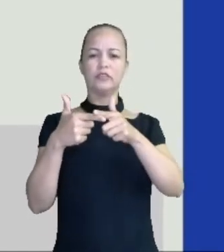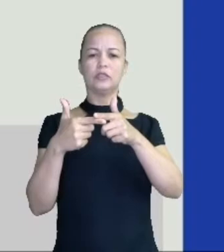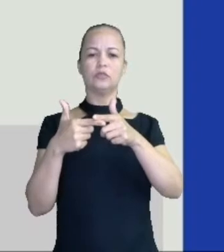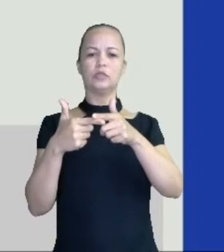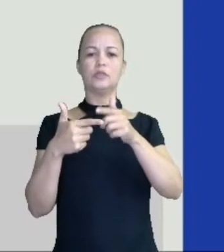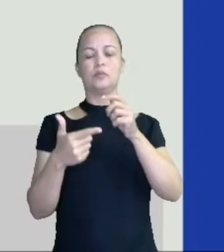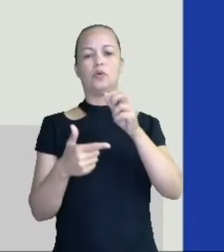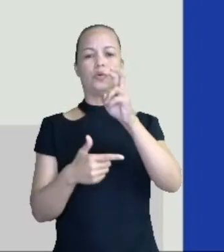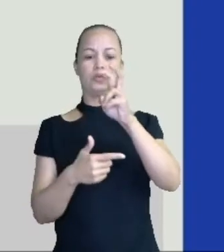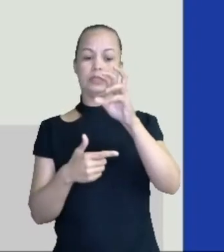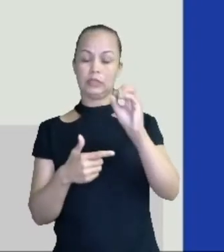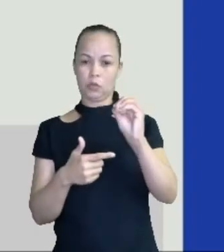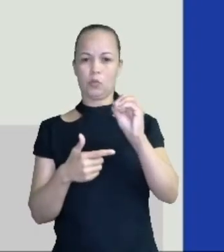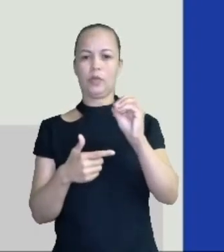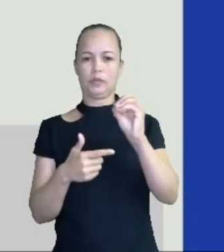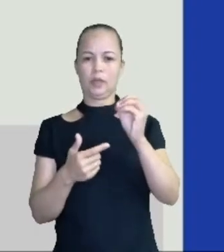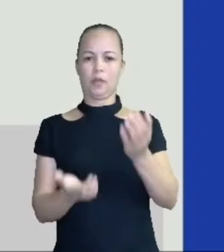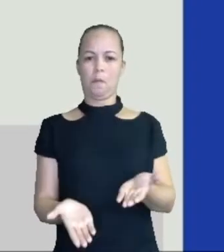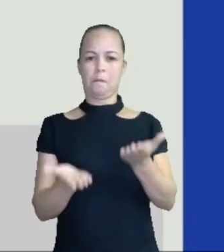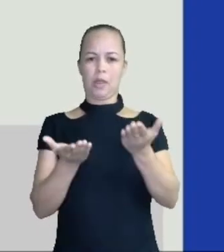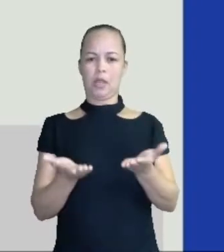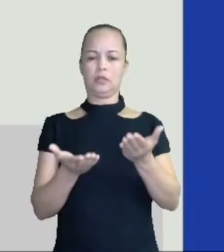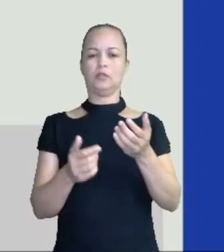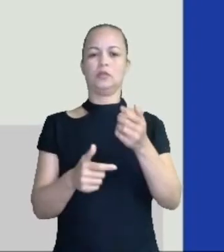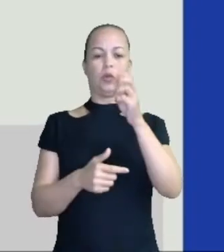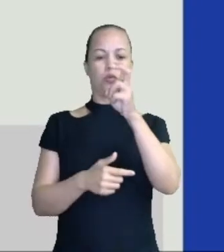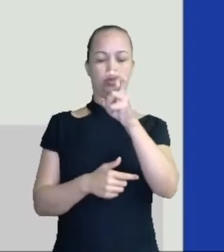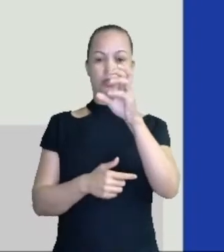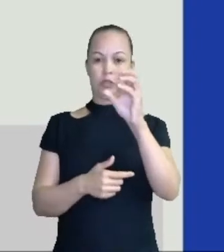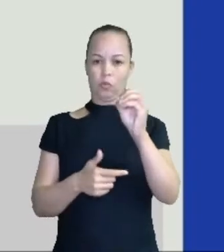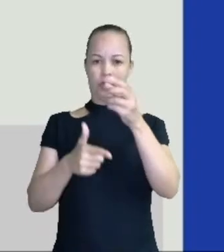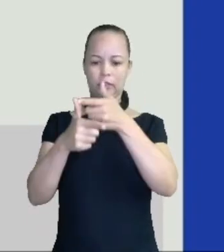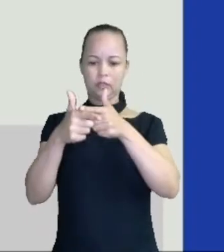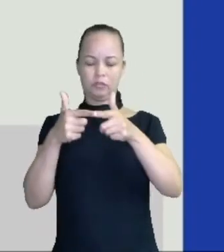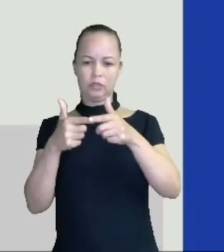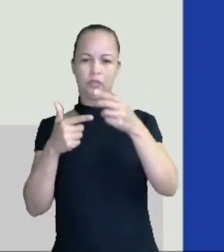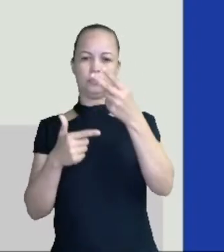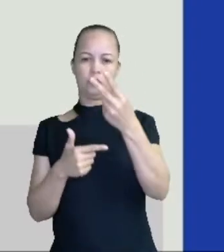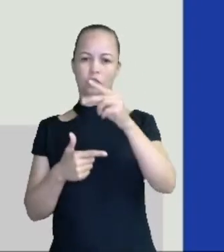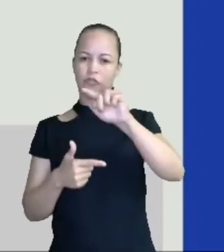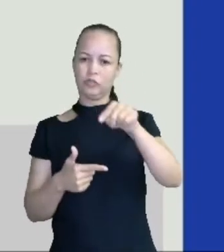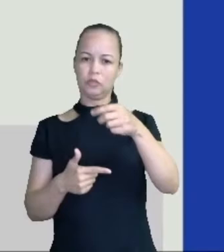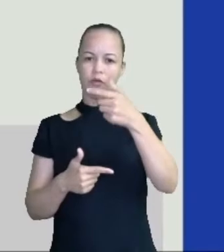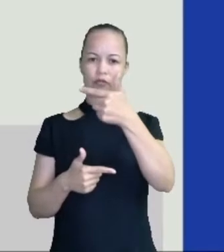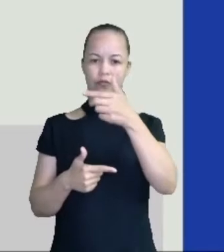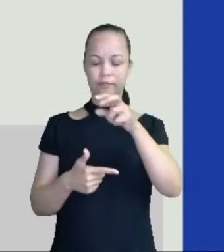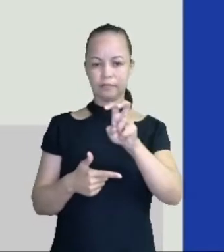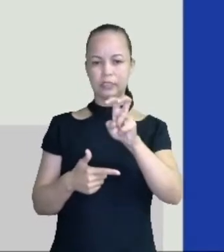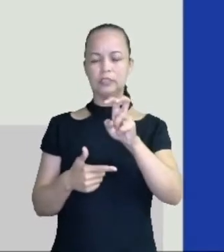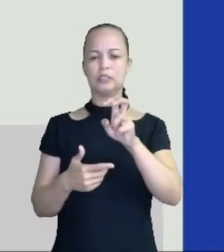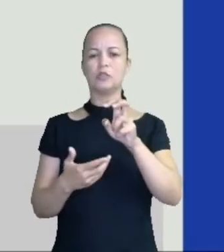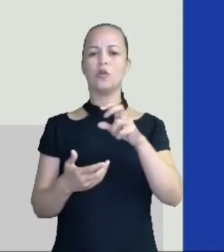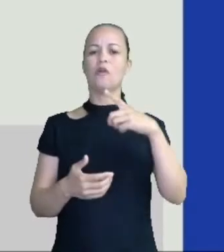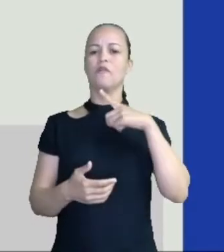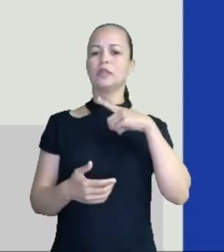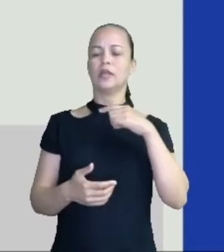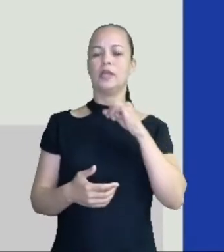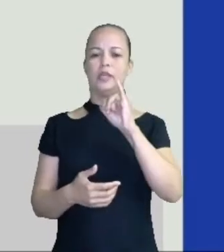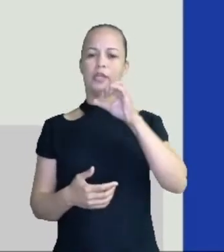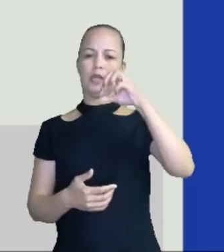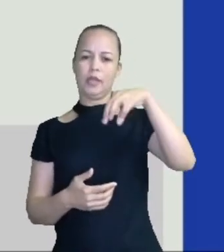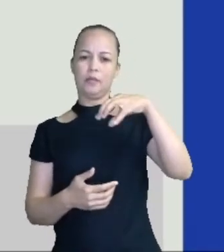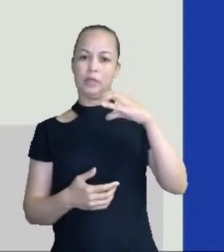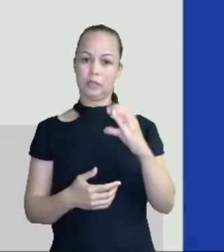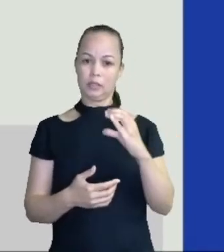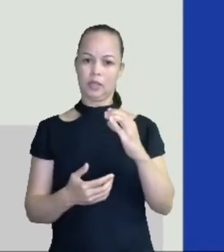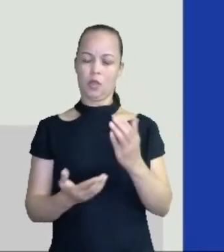por 50, que foi o peso. Portanto, 50 dividido por 2,25, a gente vai ter um IMC, um